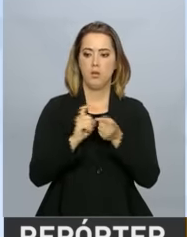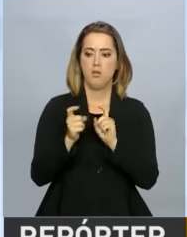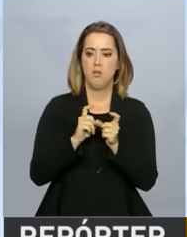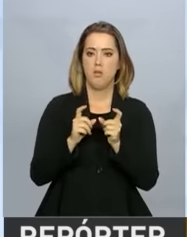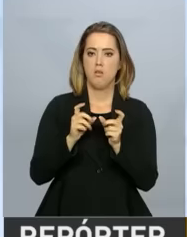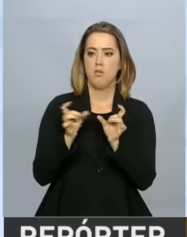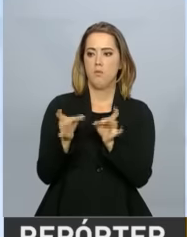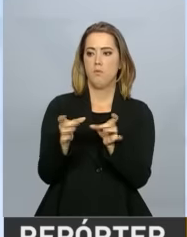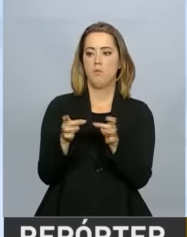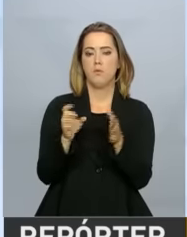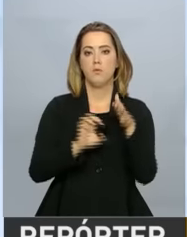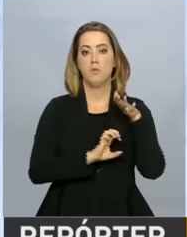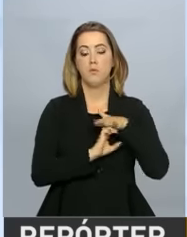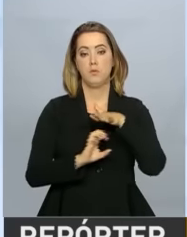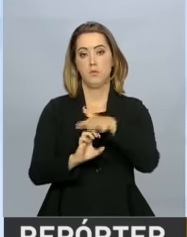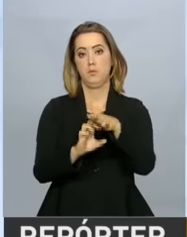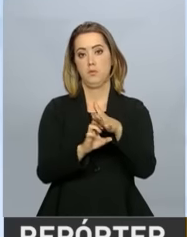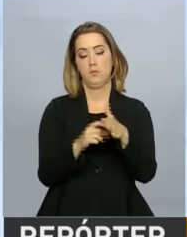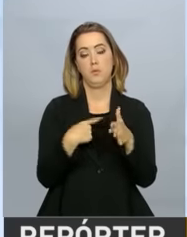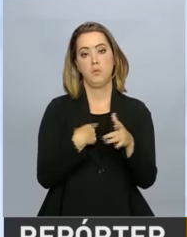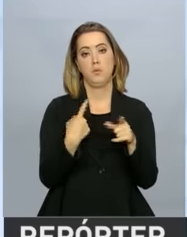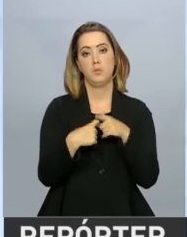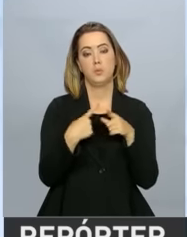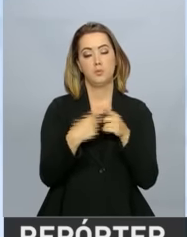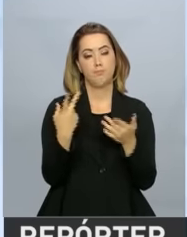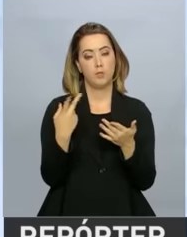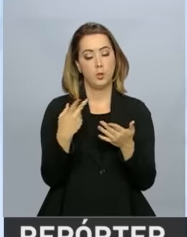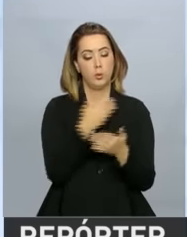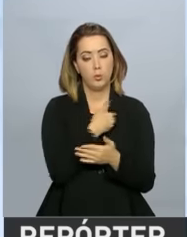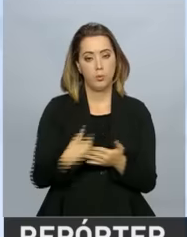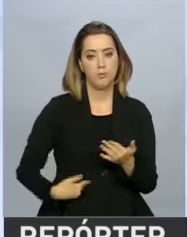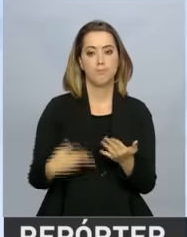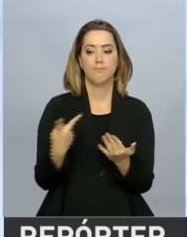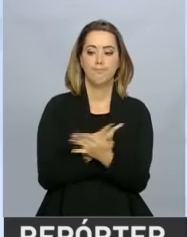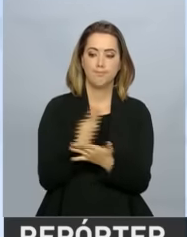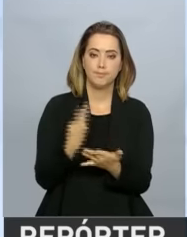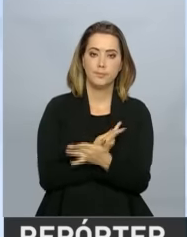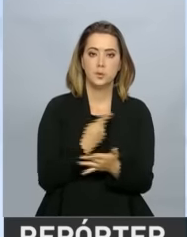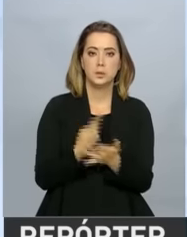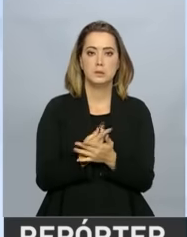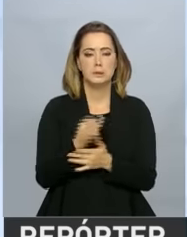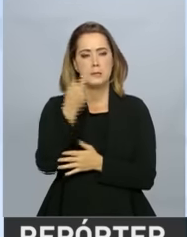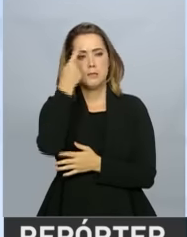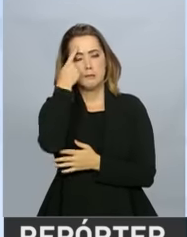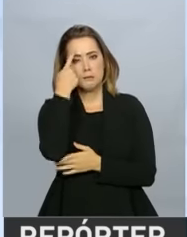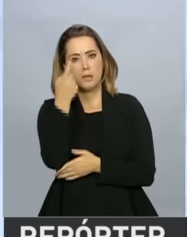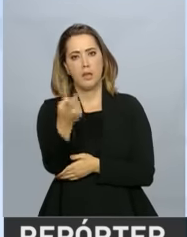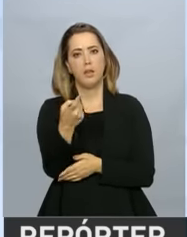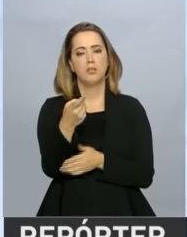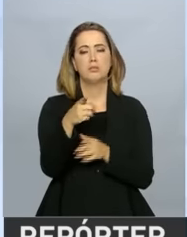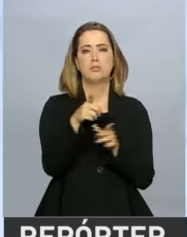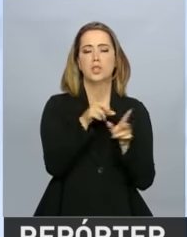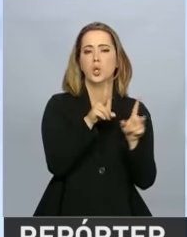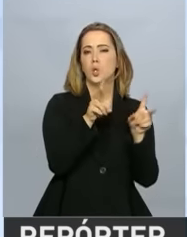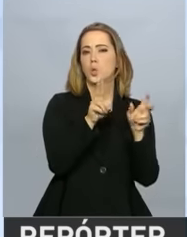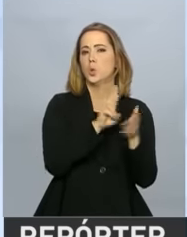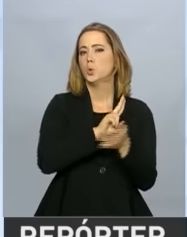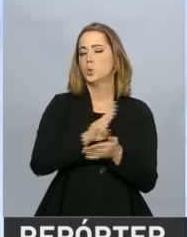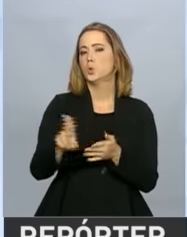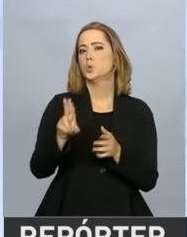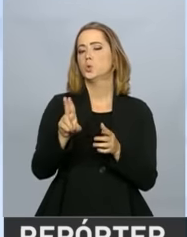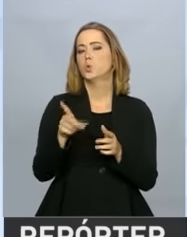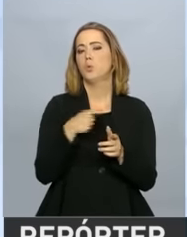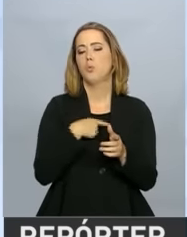decorrente de erros praticados pelo governo equívocos ideológicos de equívocos conceituais de